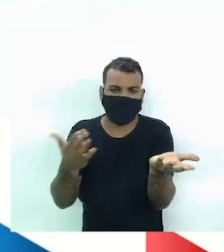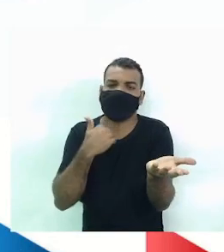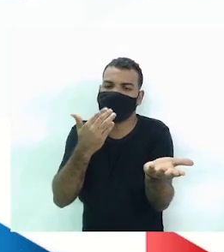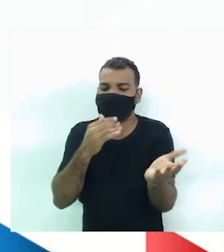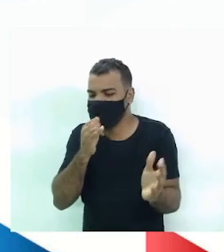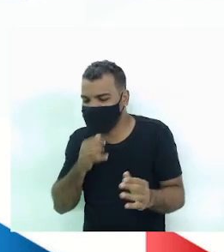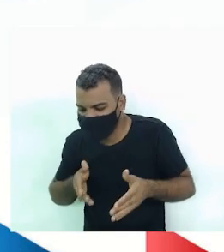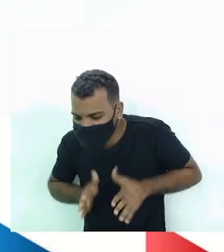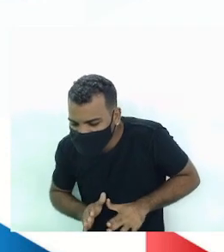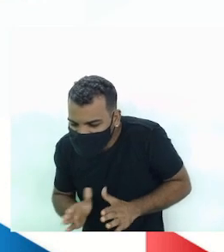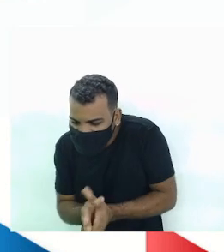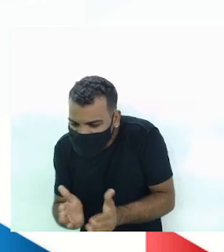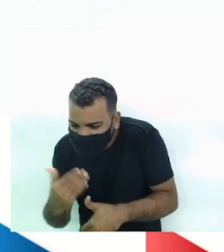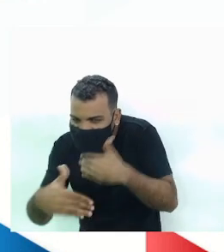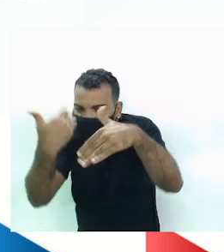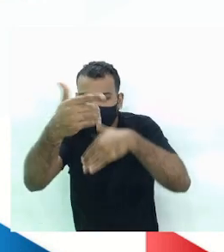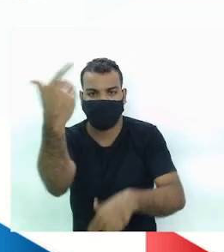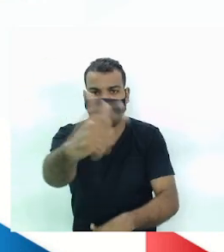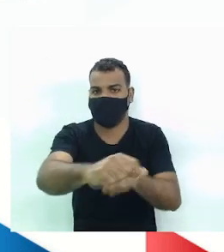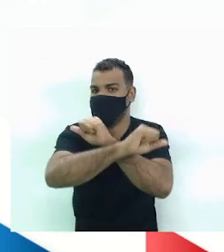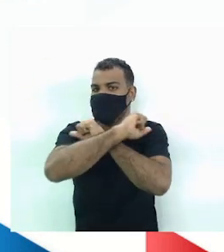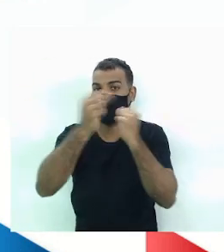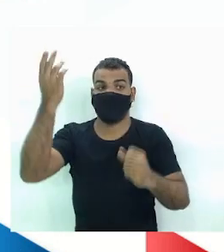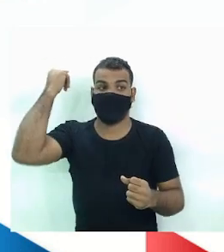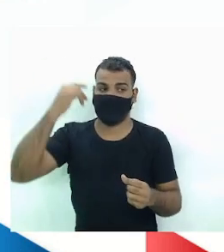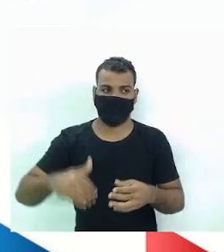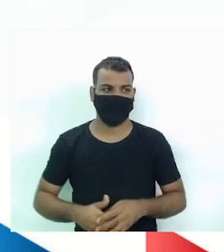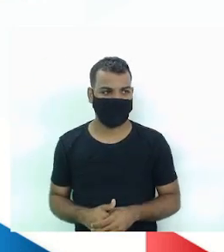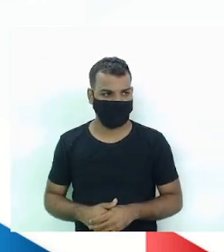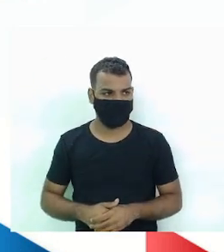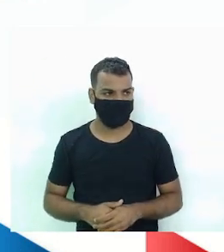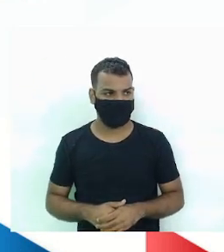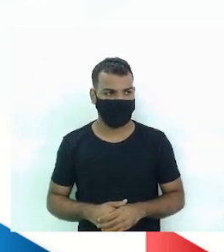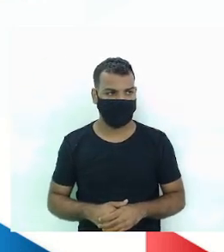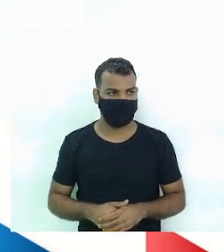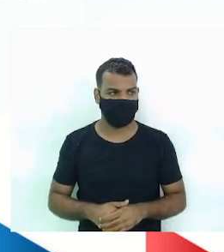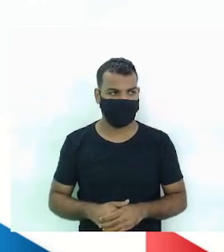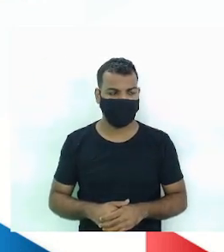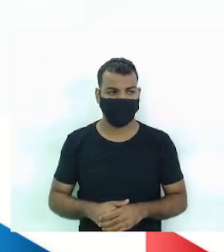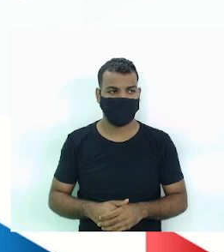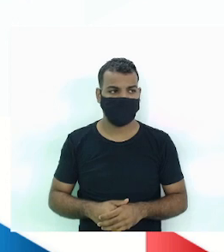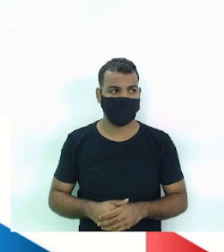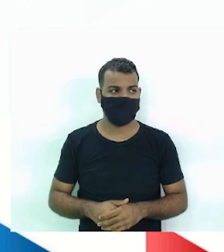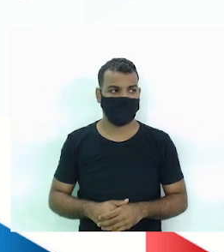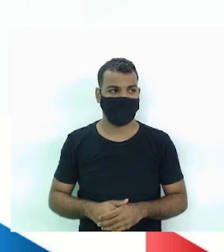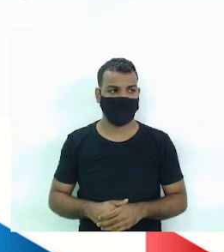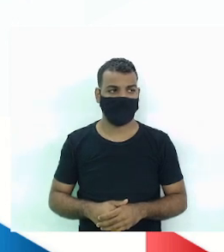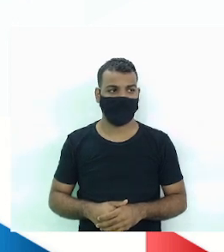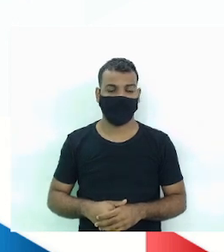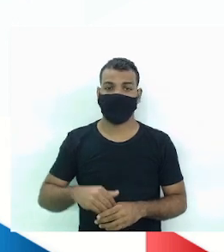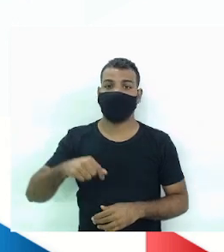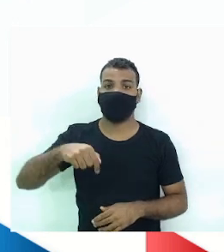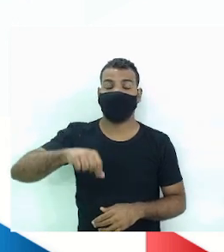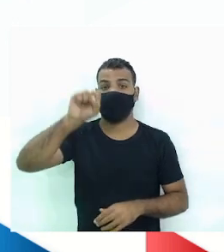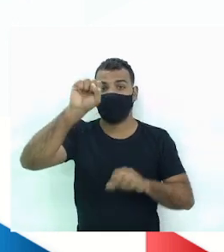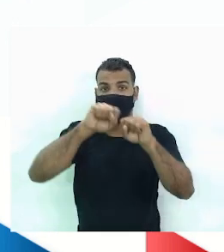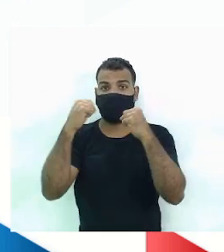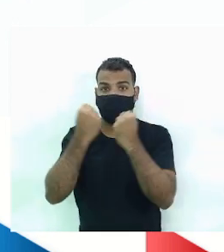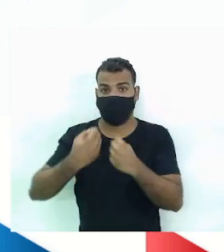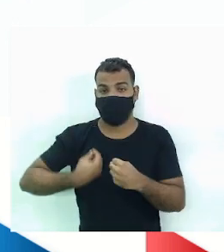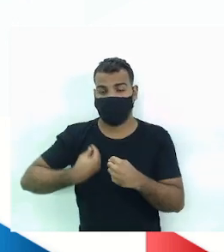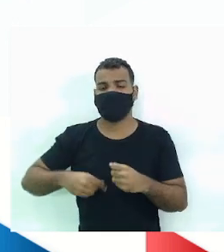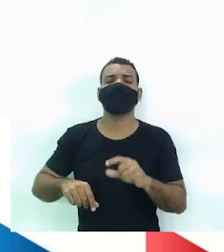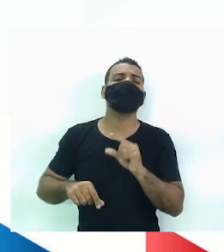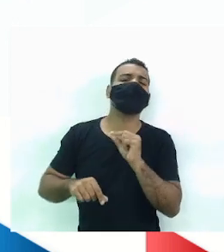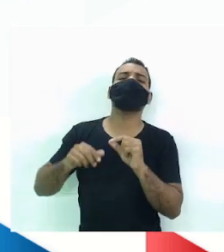na tela, eu vou ter a posição social, ela é estamental, né? O